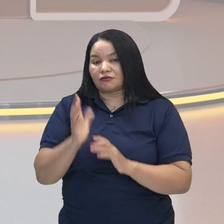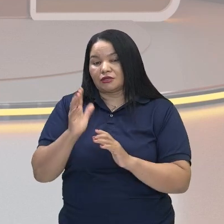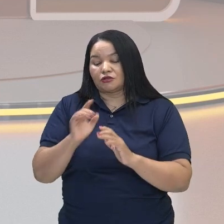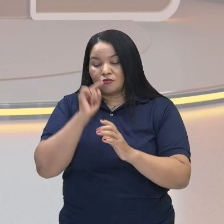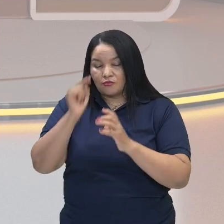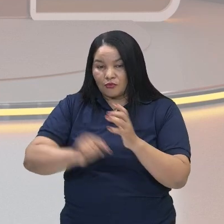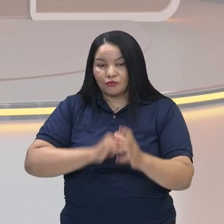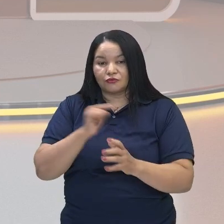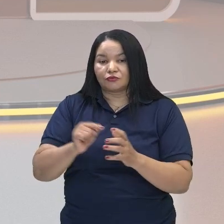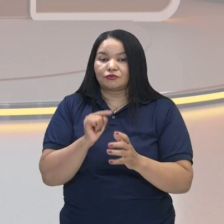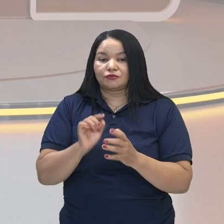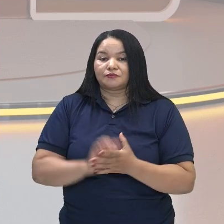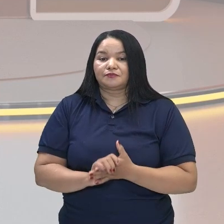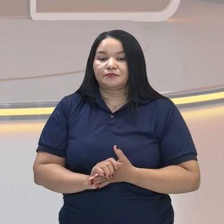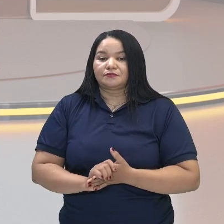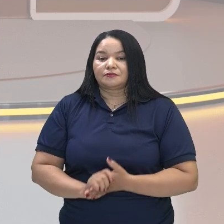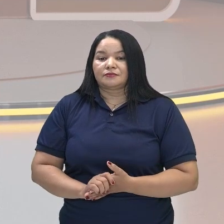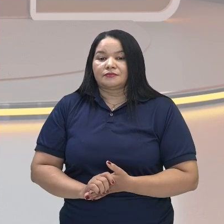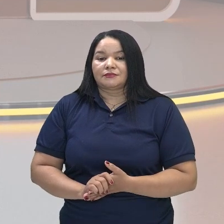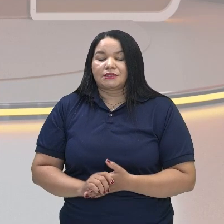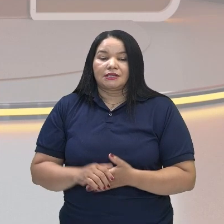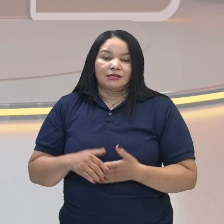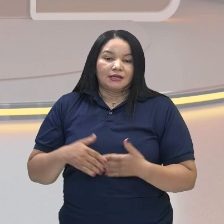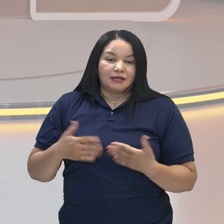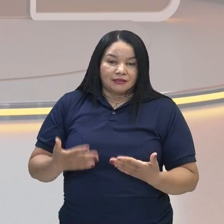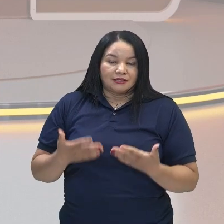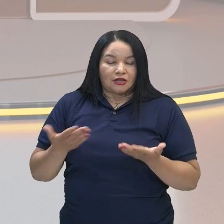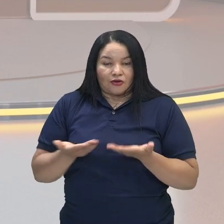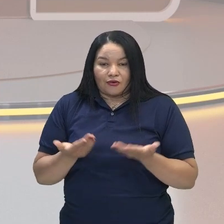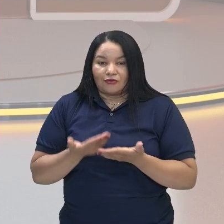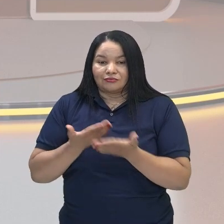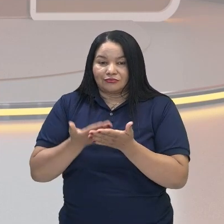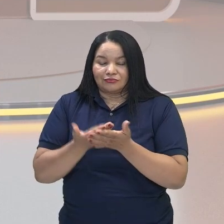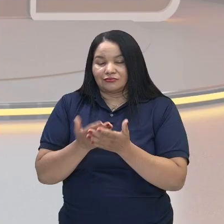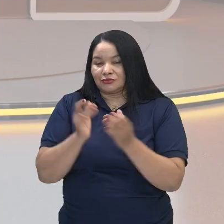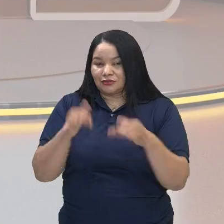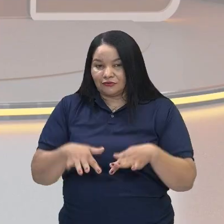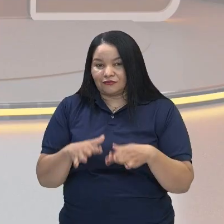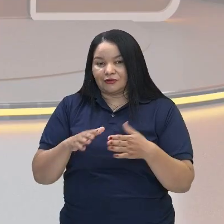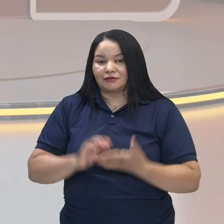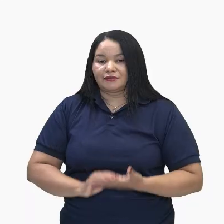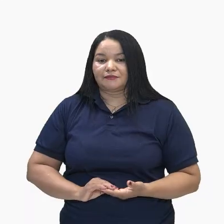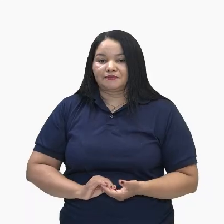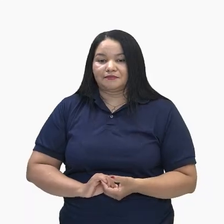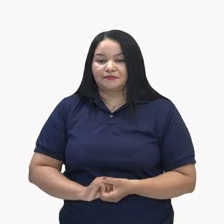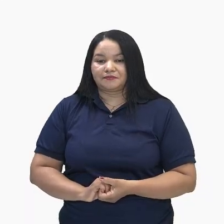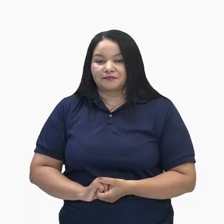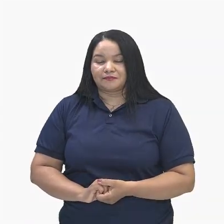mundialmente, tá bom, gente? E assim, a gente finaliza o momento da nossa aula.